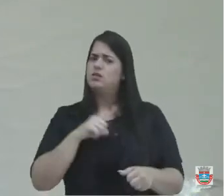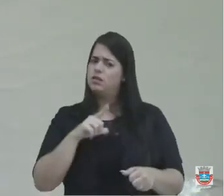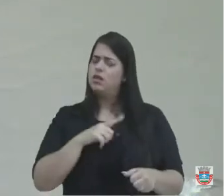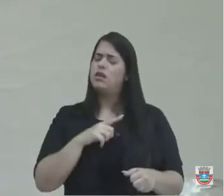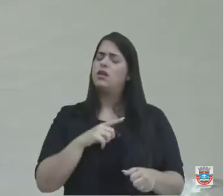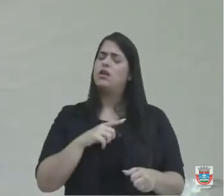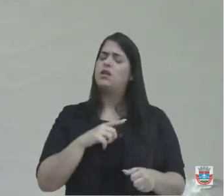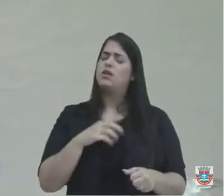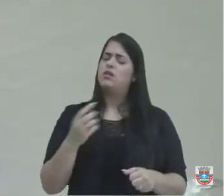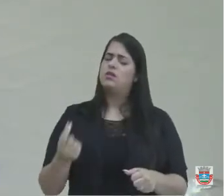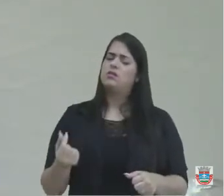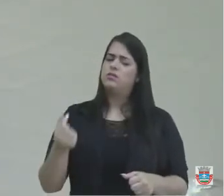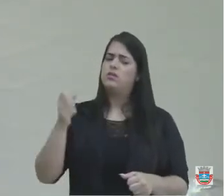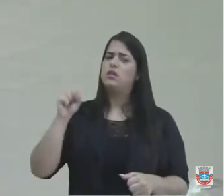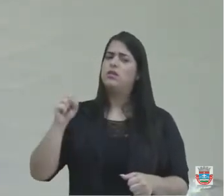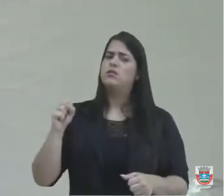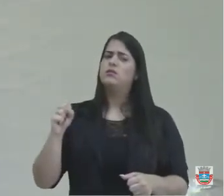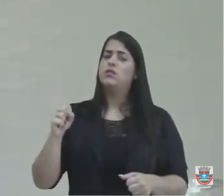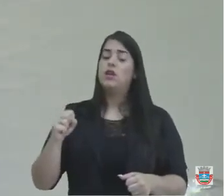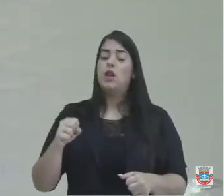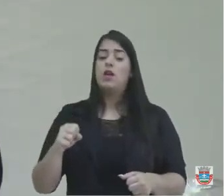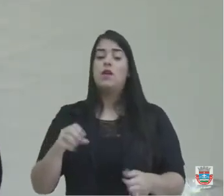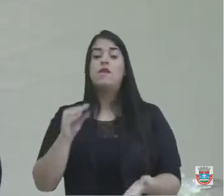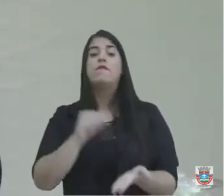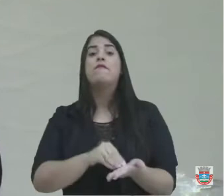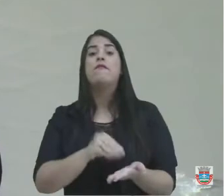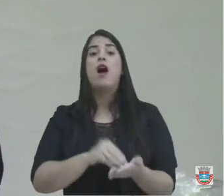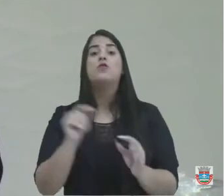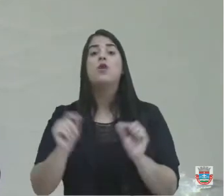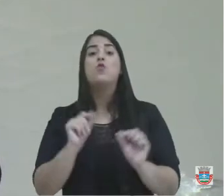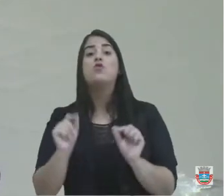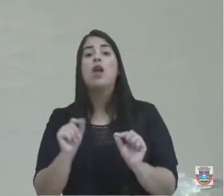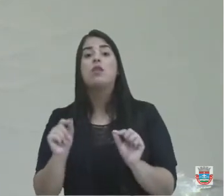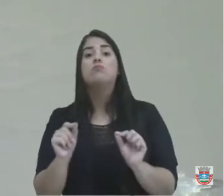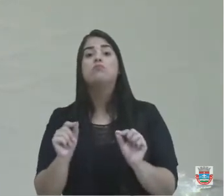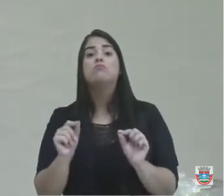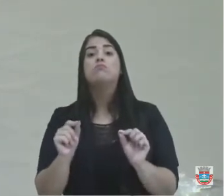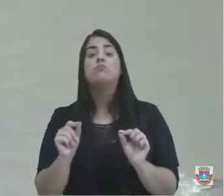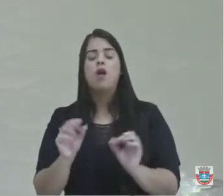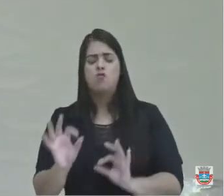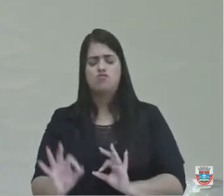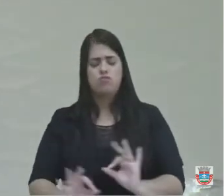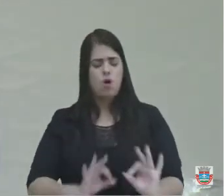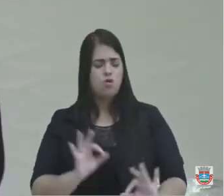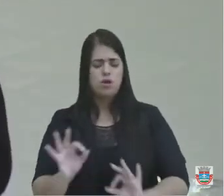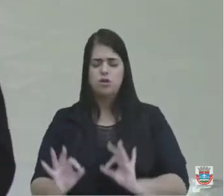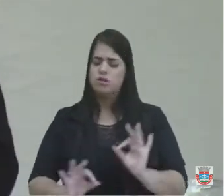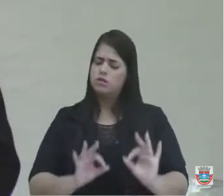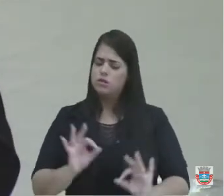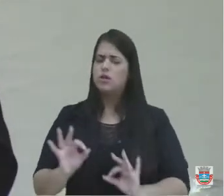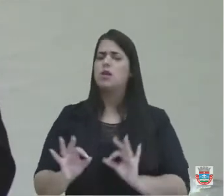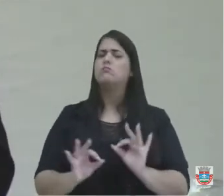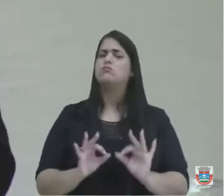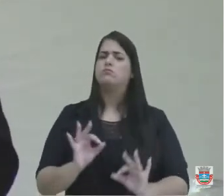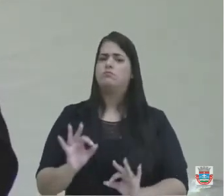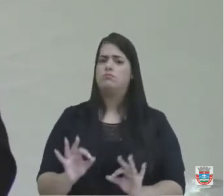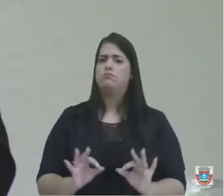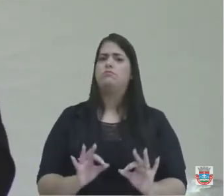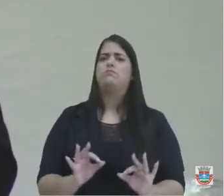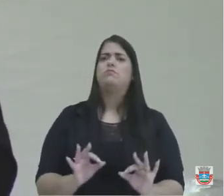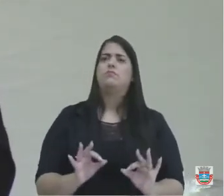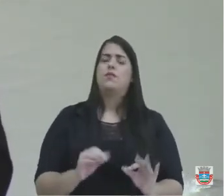planejamento e organização falta planejamento e organização